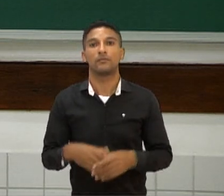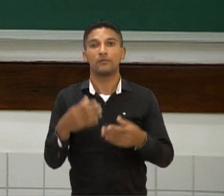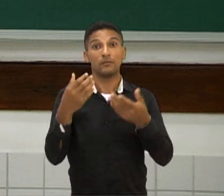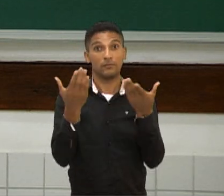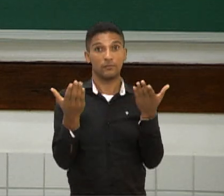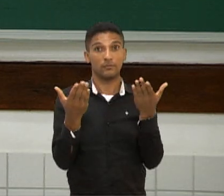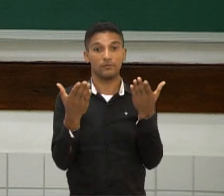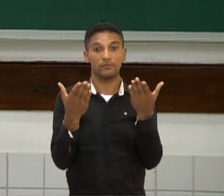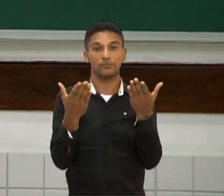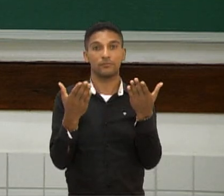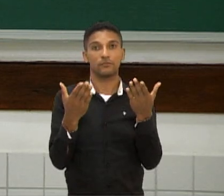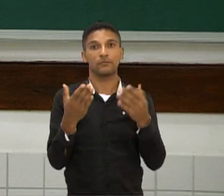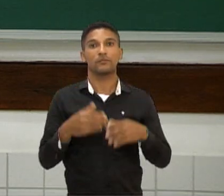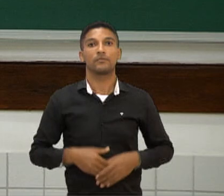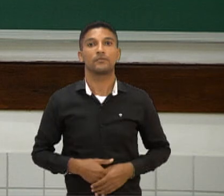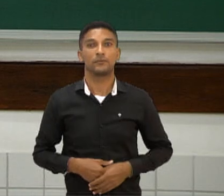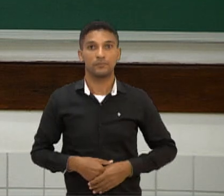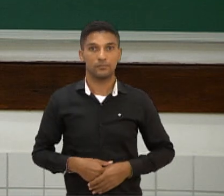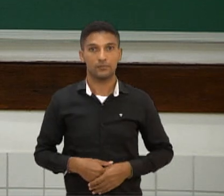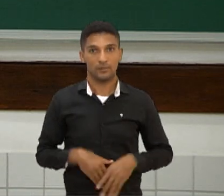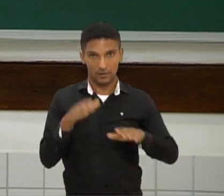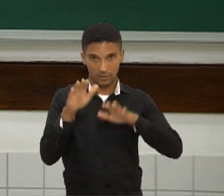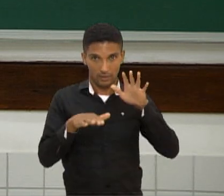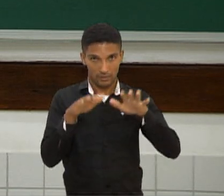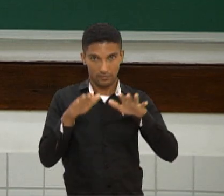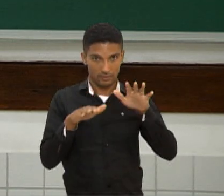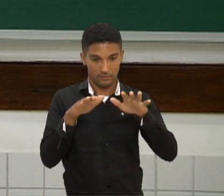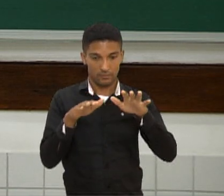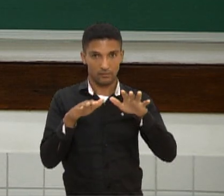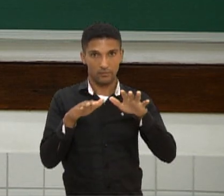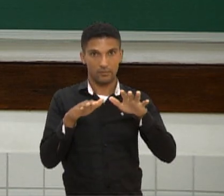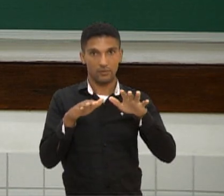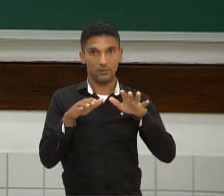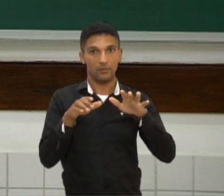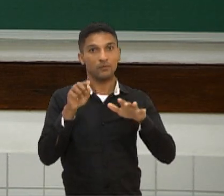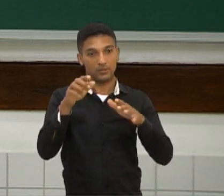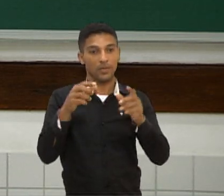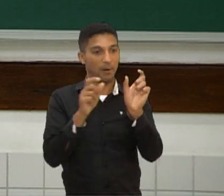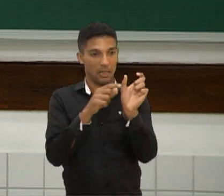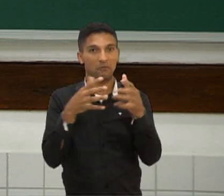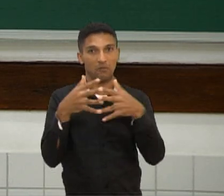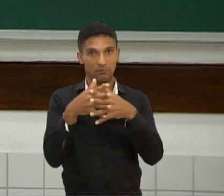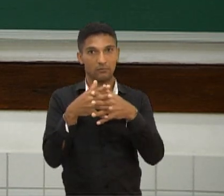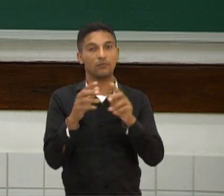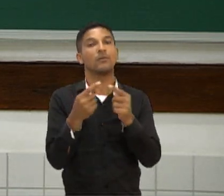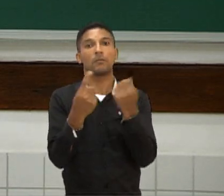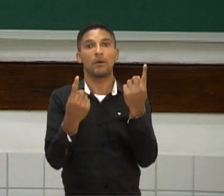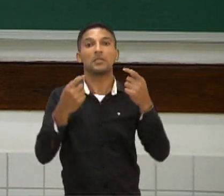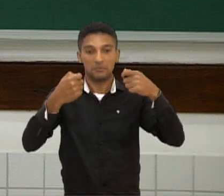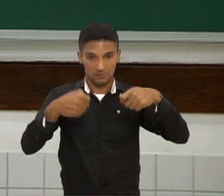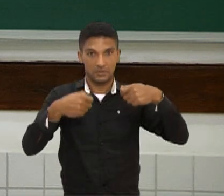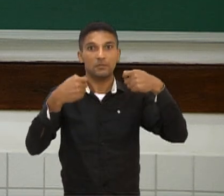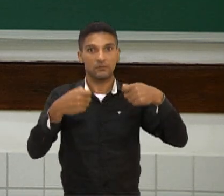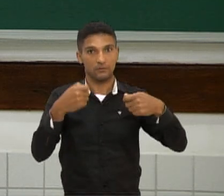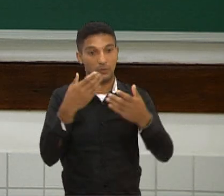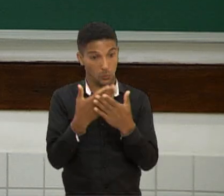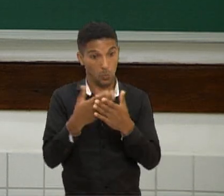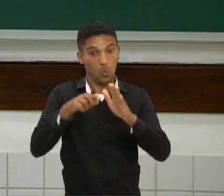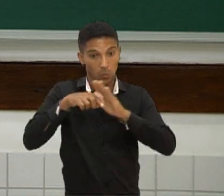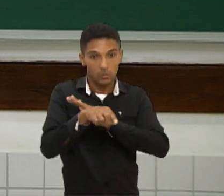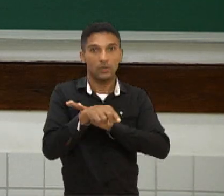pode, às vezes, se confundir, não entender, mas a gente tem que estudar isso para conseguir se comunicar de uma forma